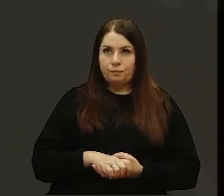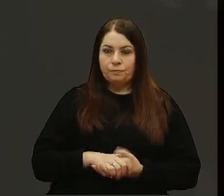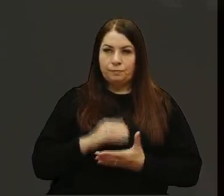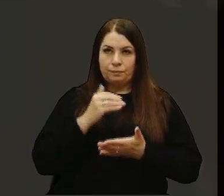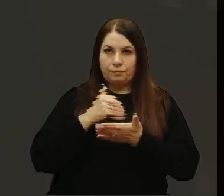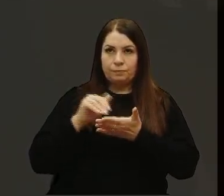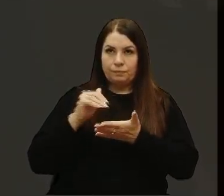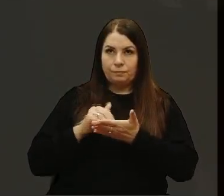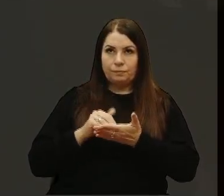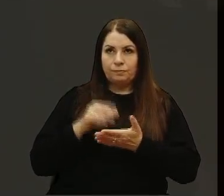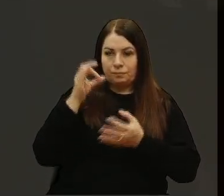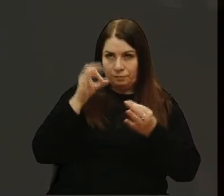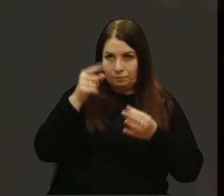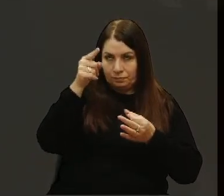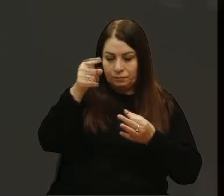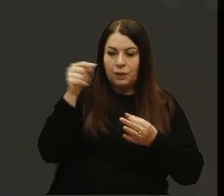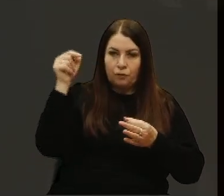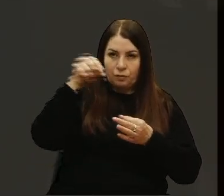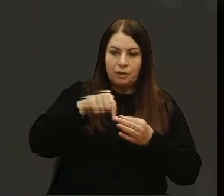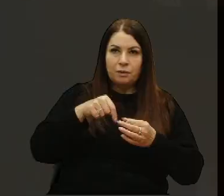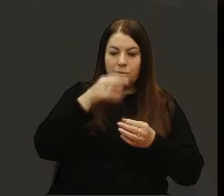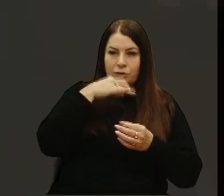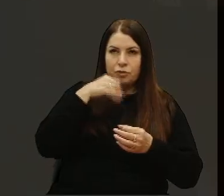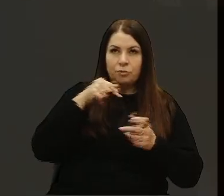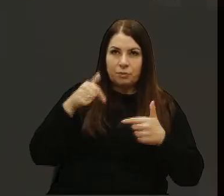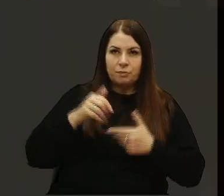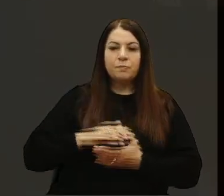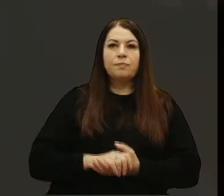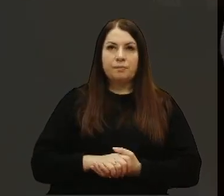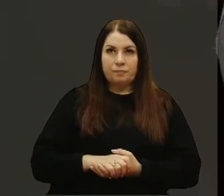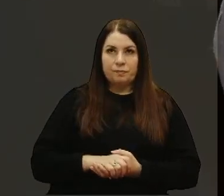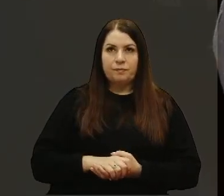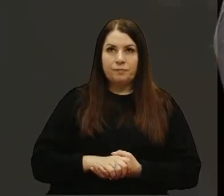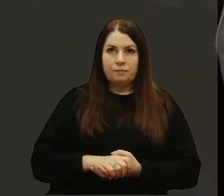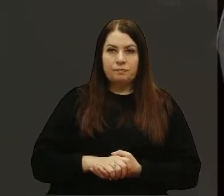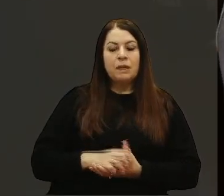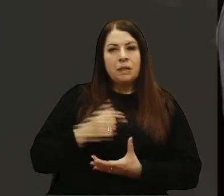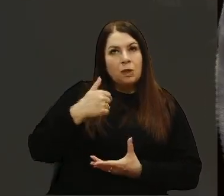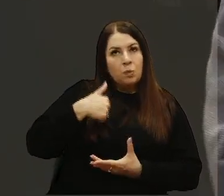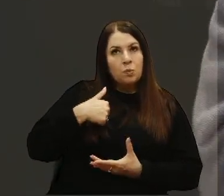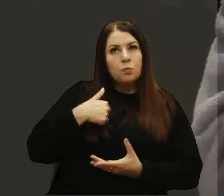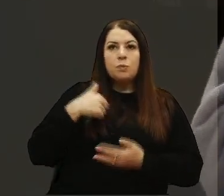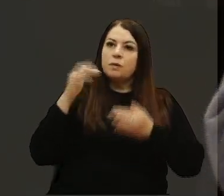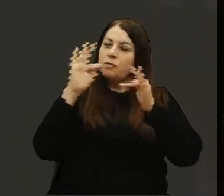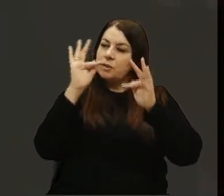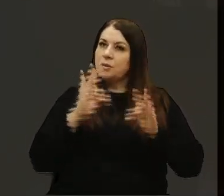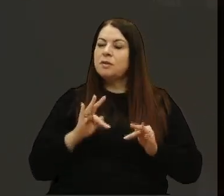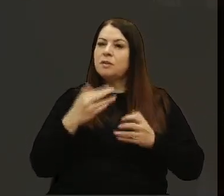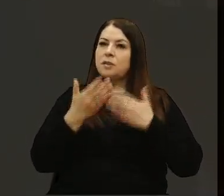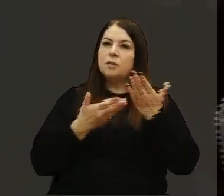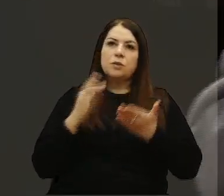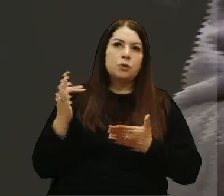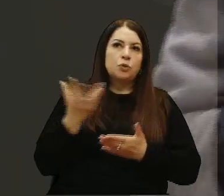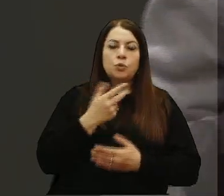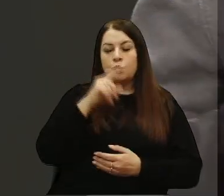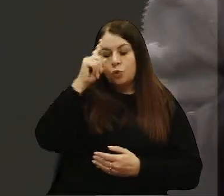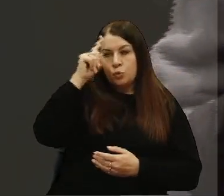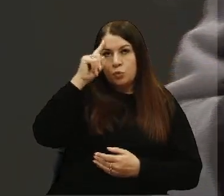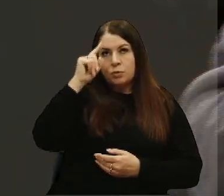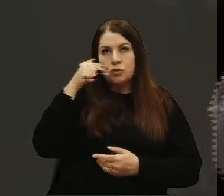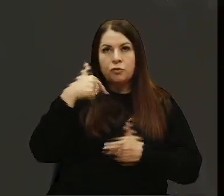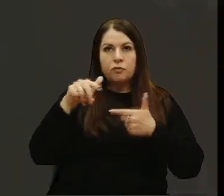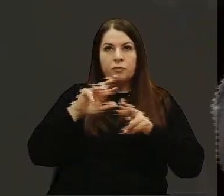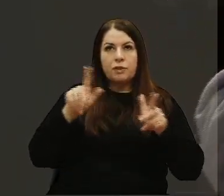secretário, tenho certeza que o senhor veio a Caxias do Sul também para trabalhar. Eu tenho a grata alegria de atender todos os dias diversos